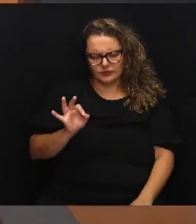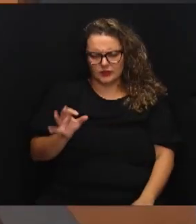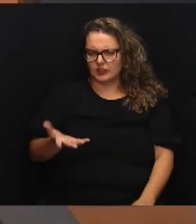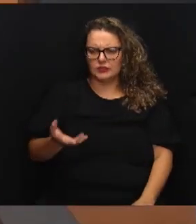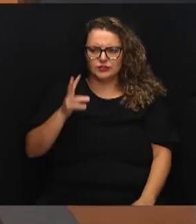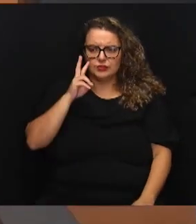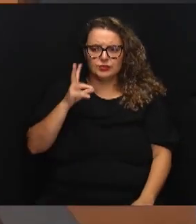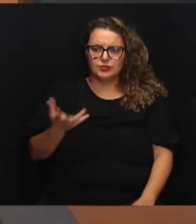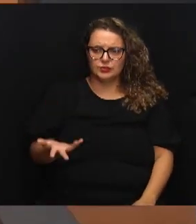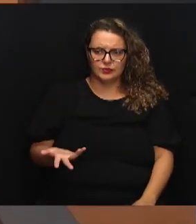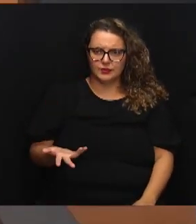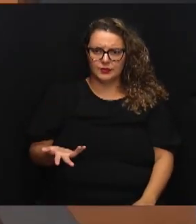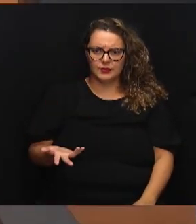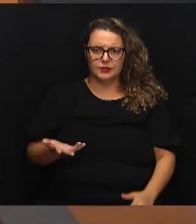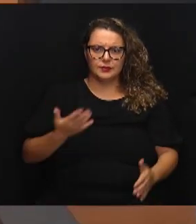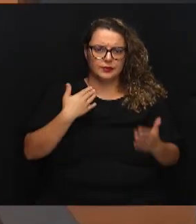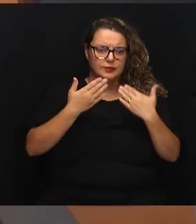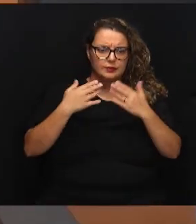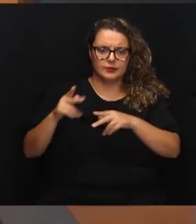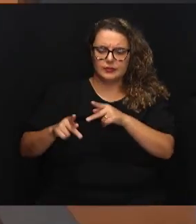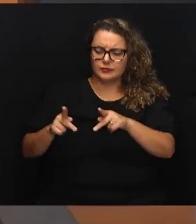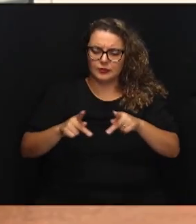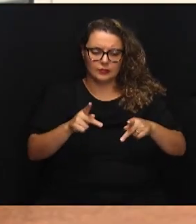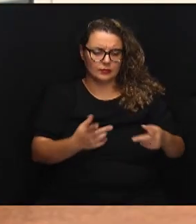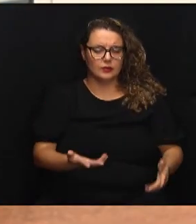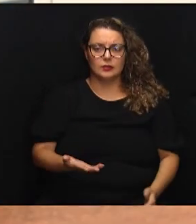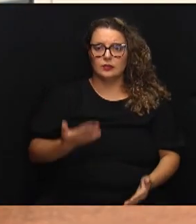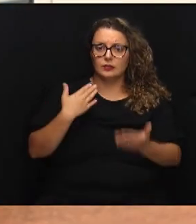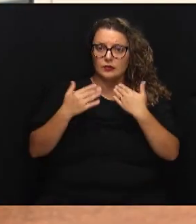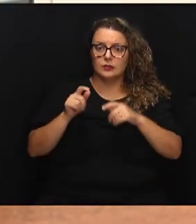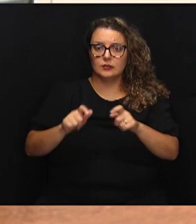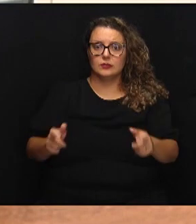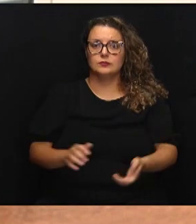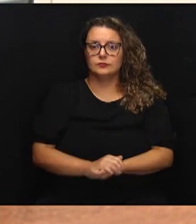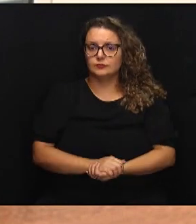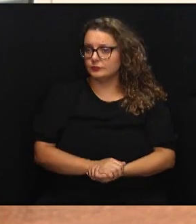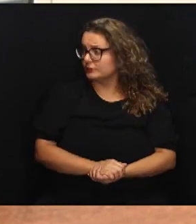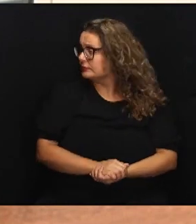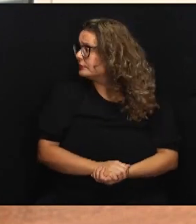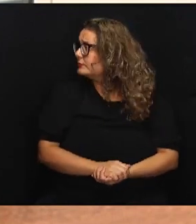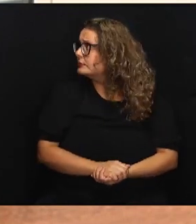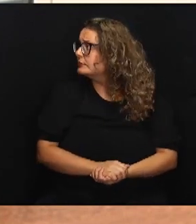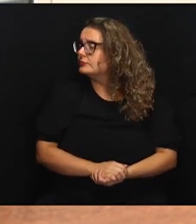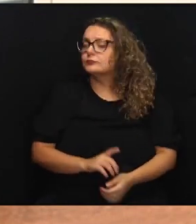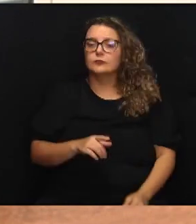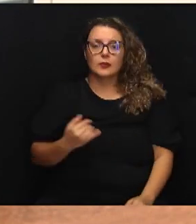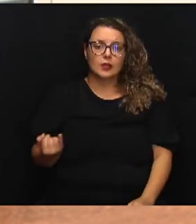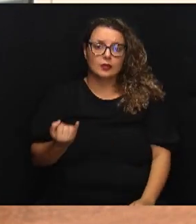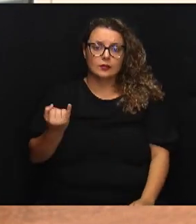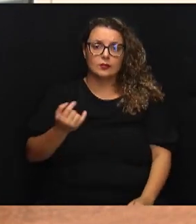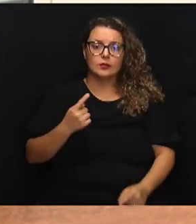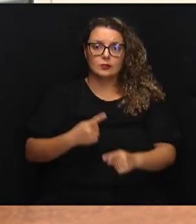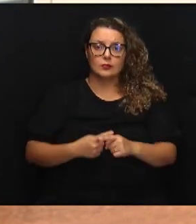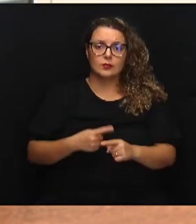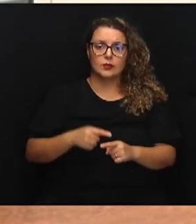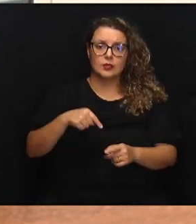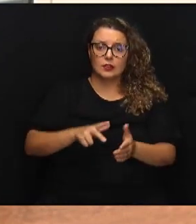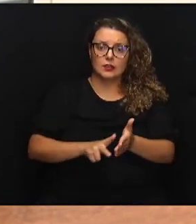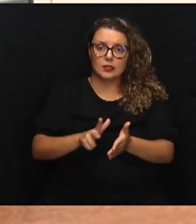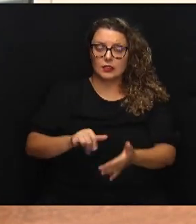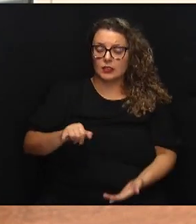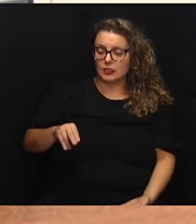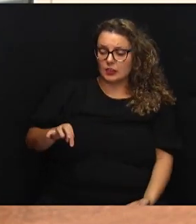né, a gente conversa muito com o povo, a gente conversa com as pessoas. É interessante porque esse trem Intercidades